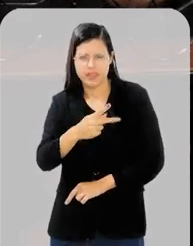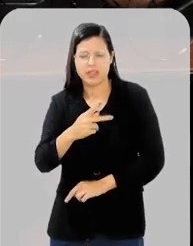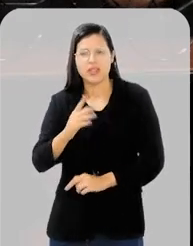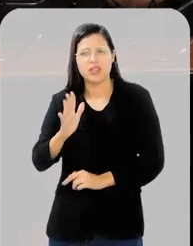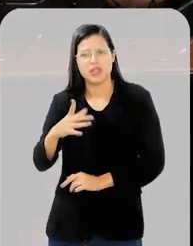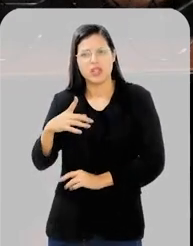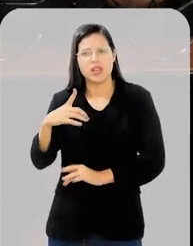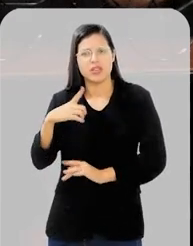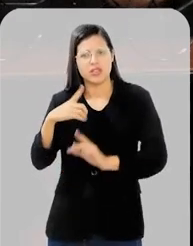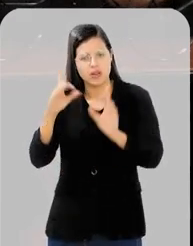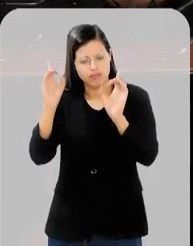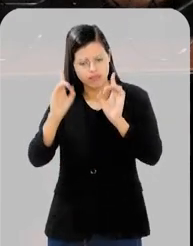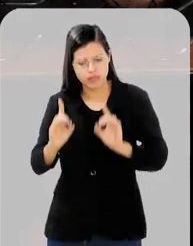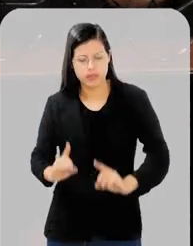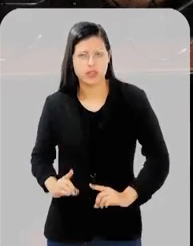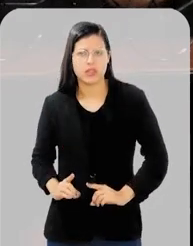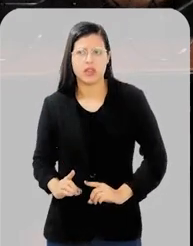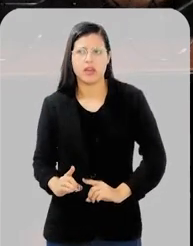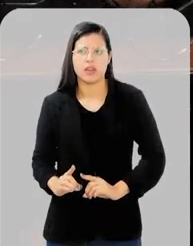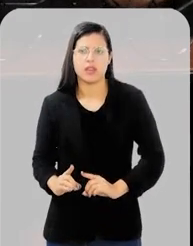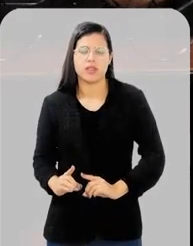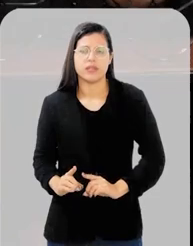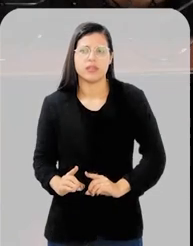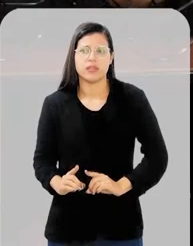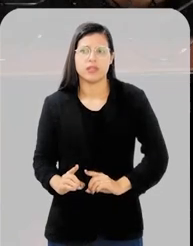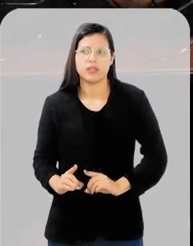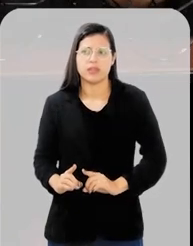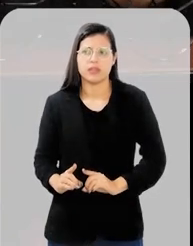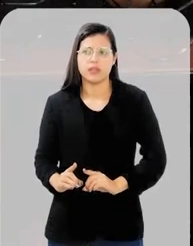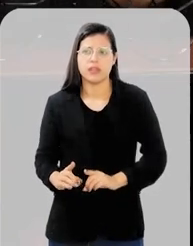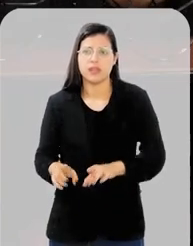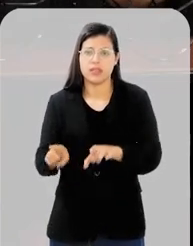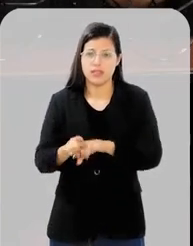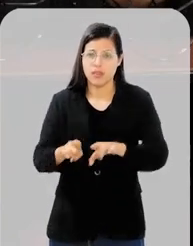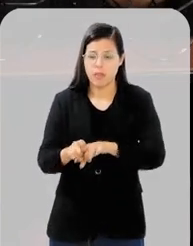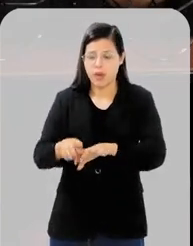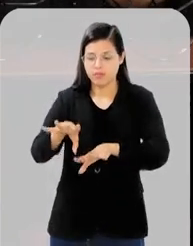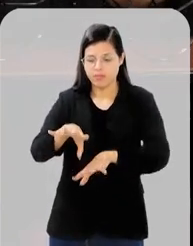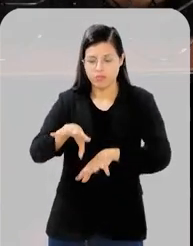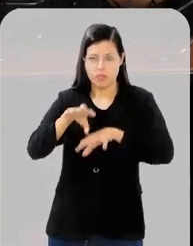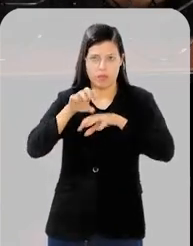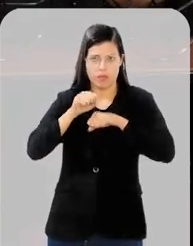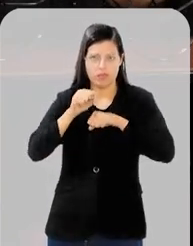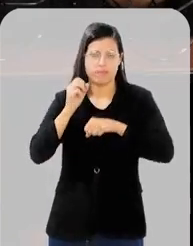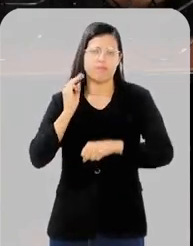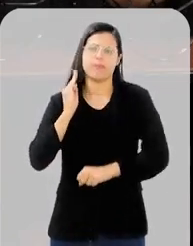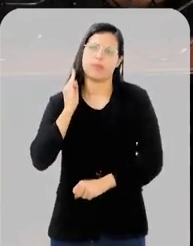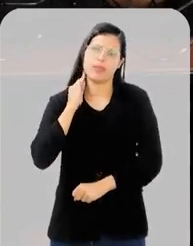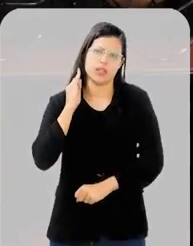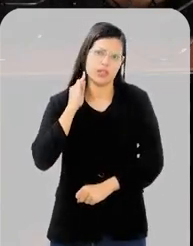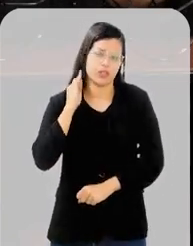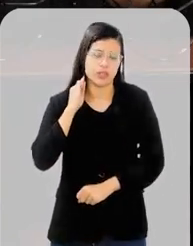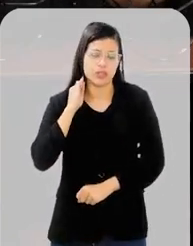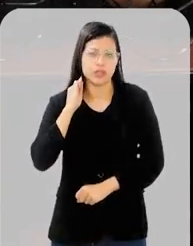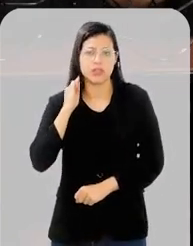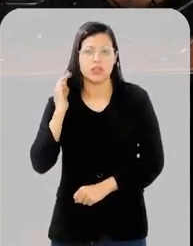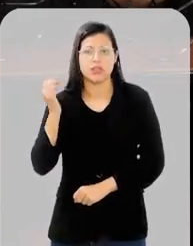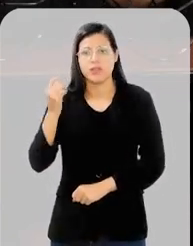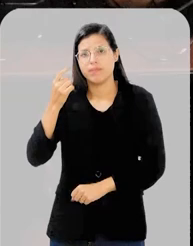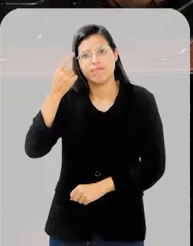deficiência a iva ív ela ainda pegou uma minigite e a gente não